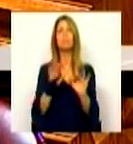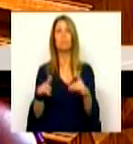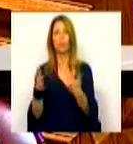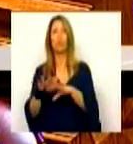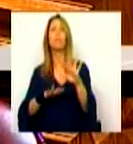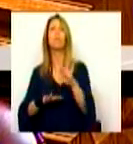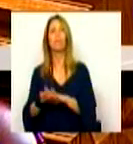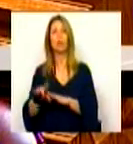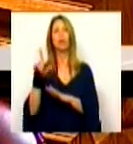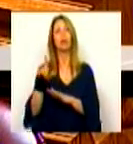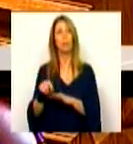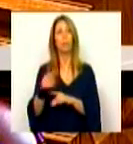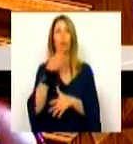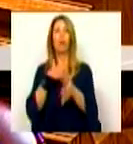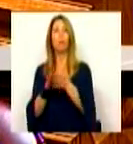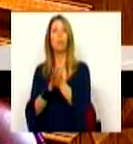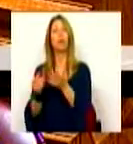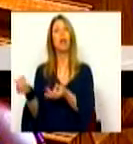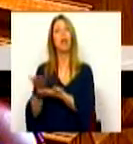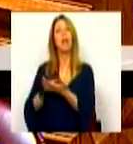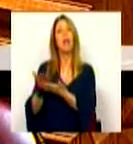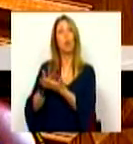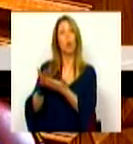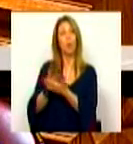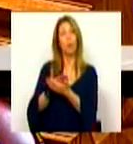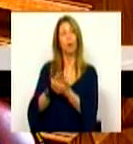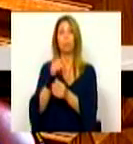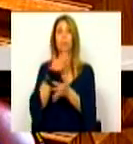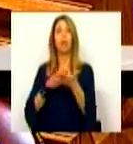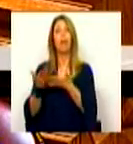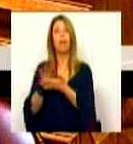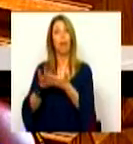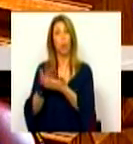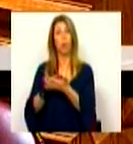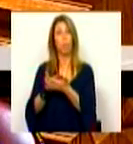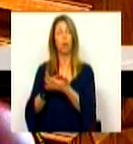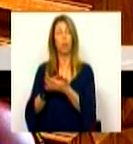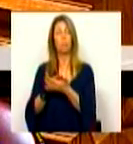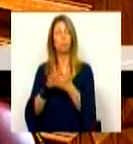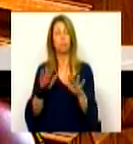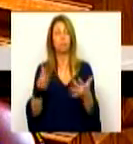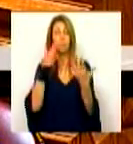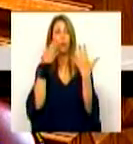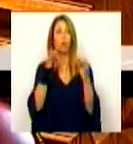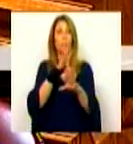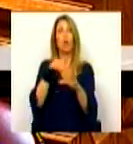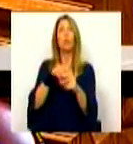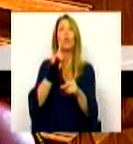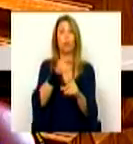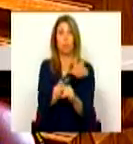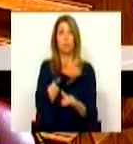à respectiva exploração económica. Exploração económica que naturalmente inclui o